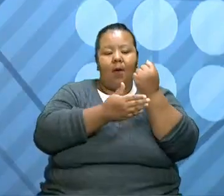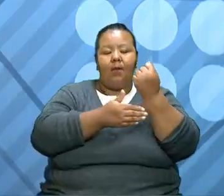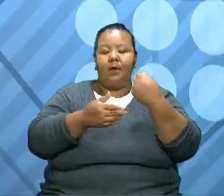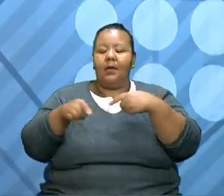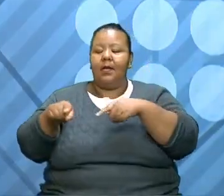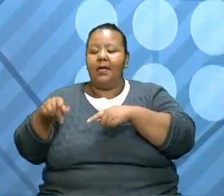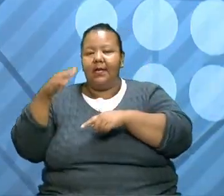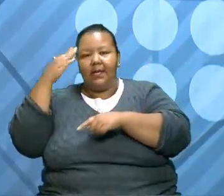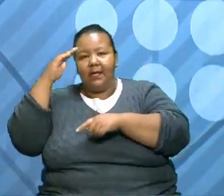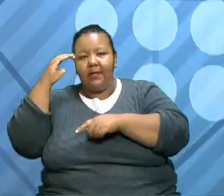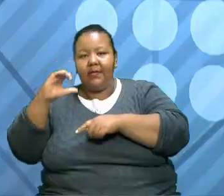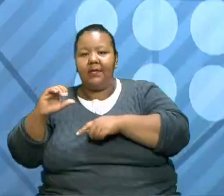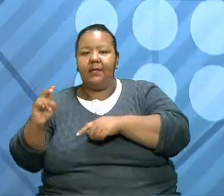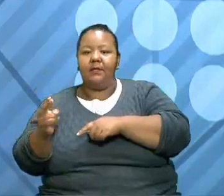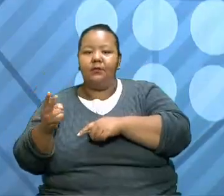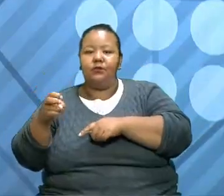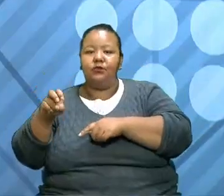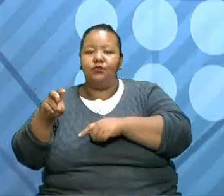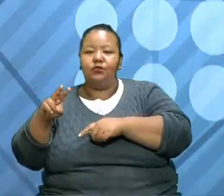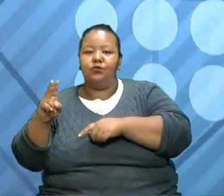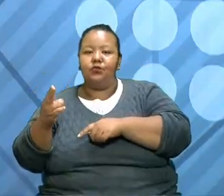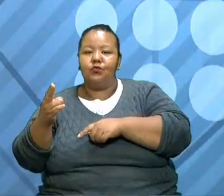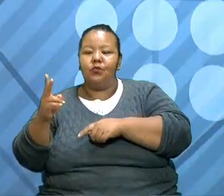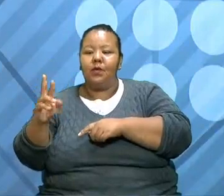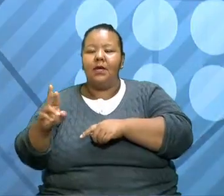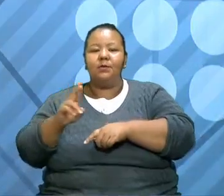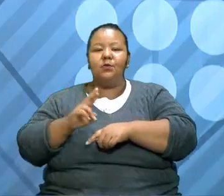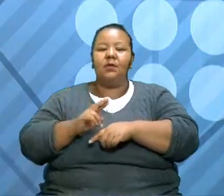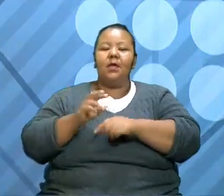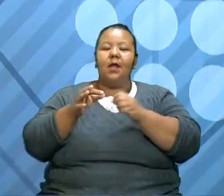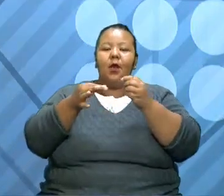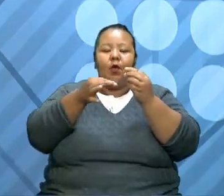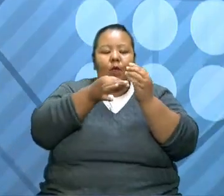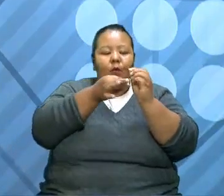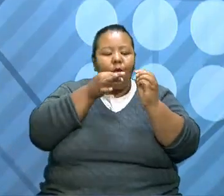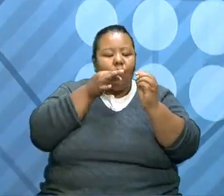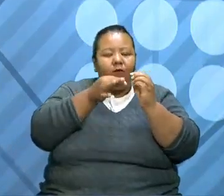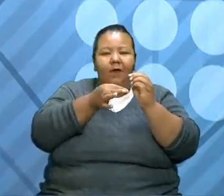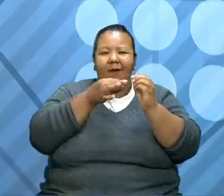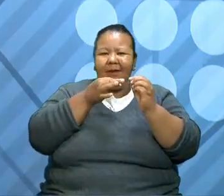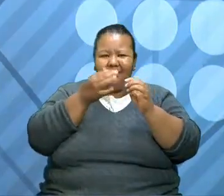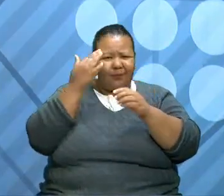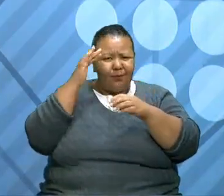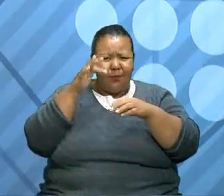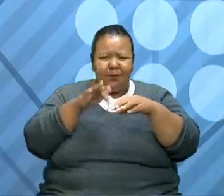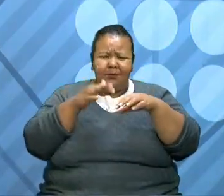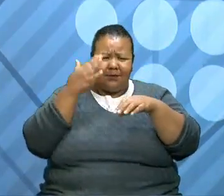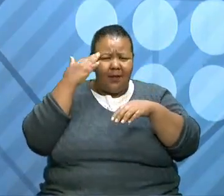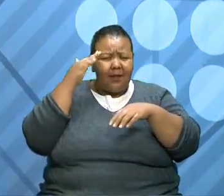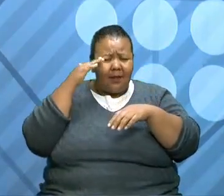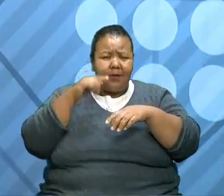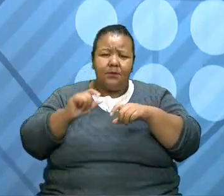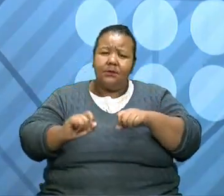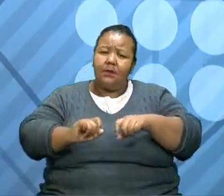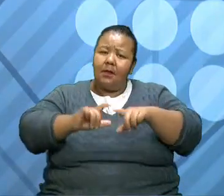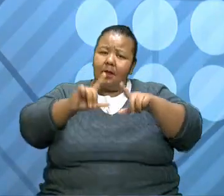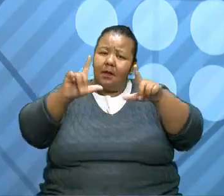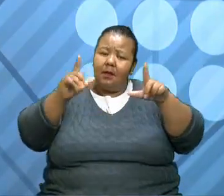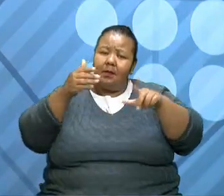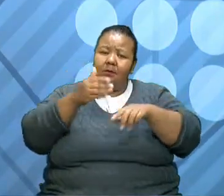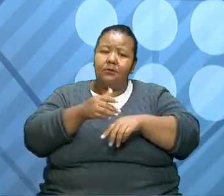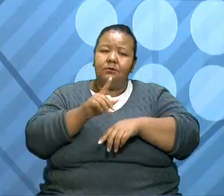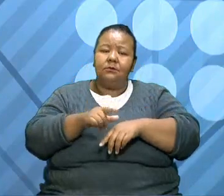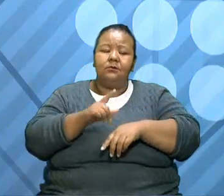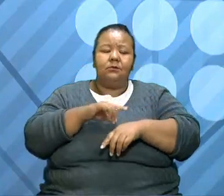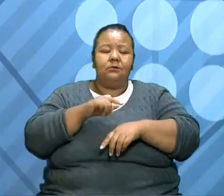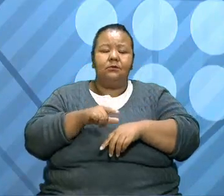chuchu e devolver uva. Entendeu? Como que tem que ser muito claro e preciso esse processo de comunicação.